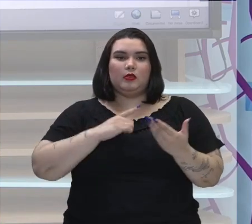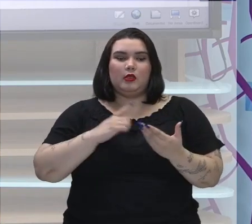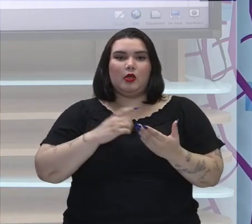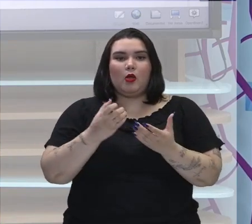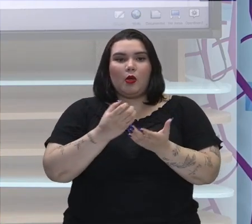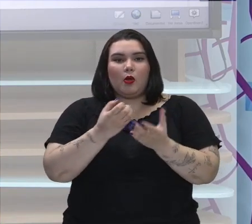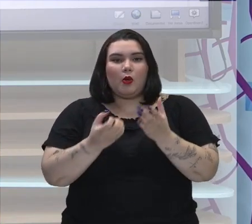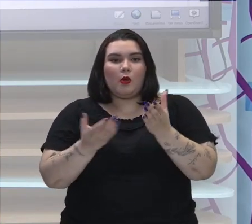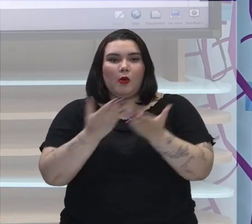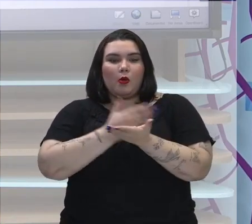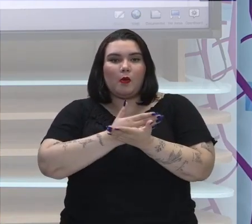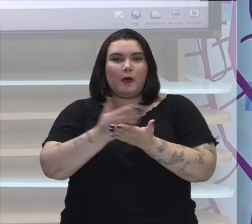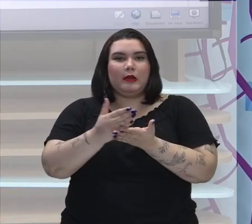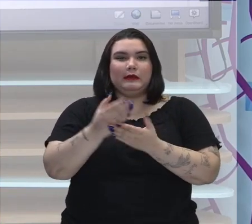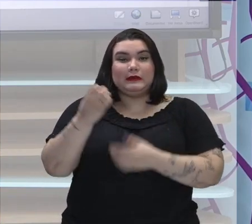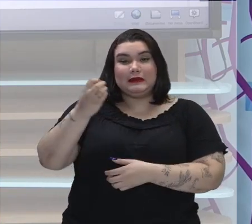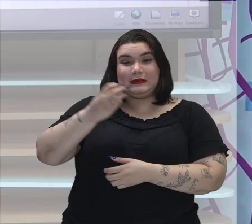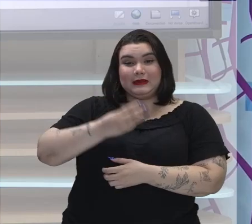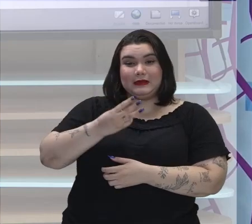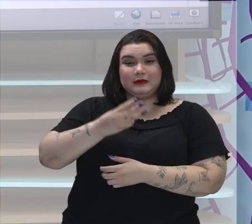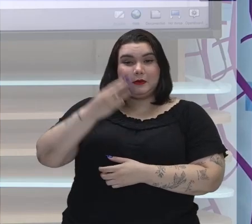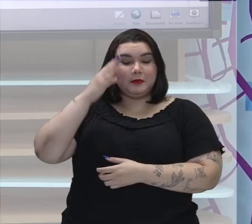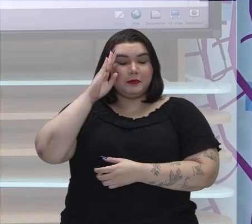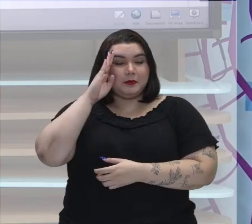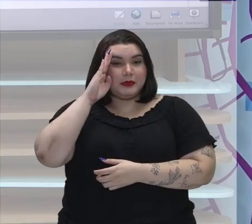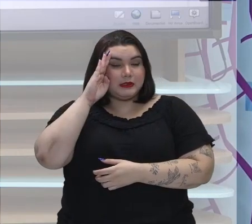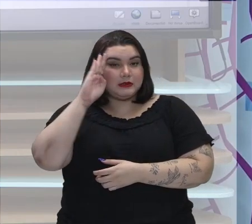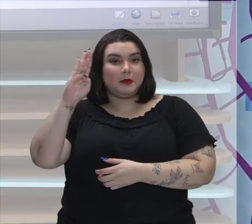e principal, né, um